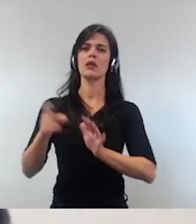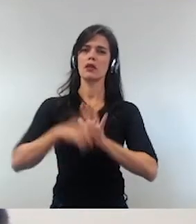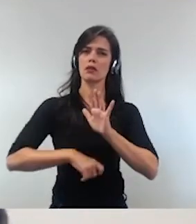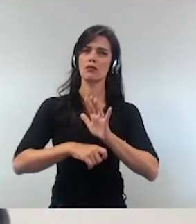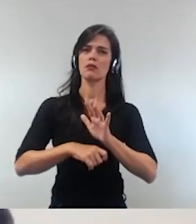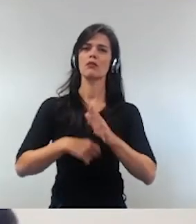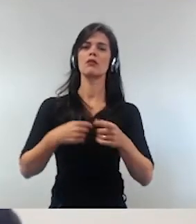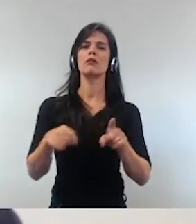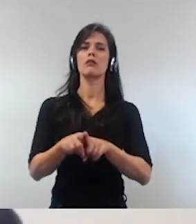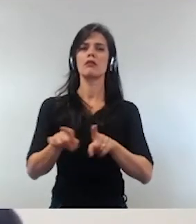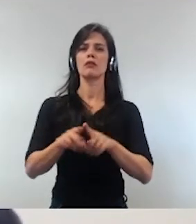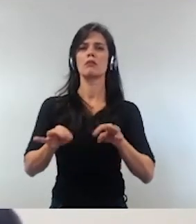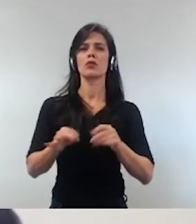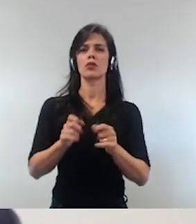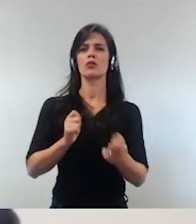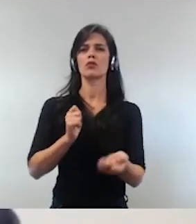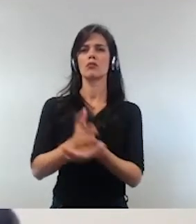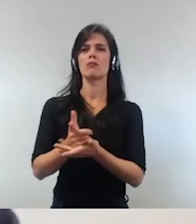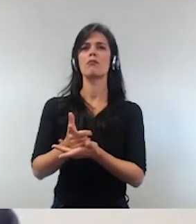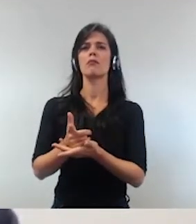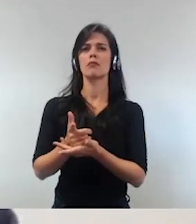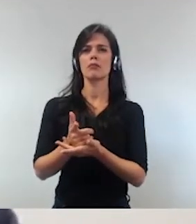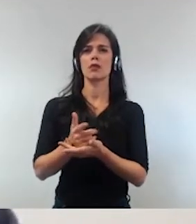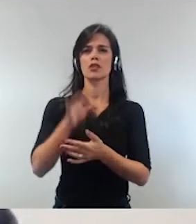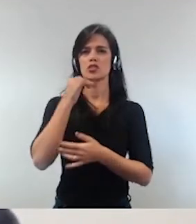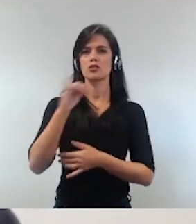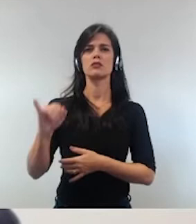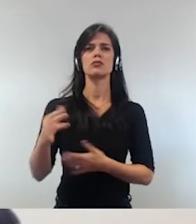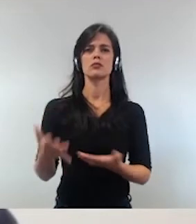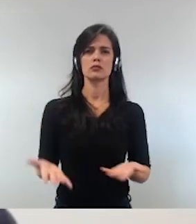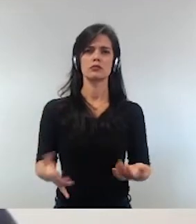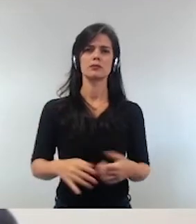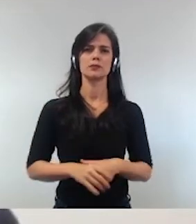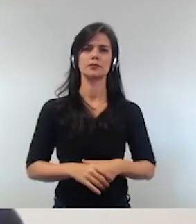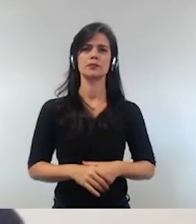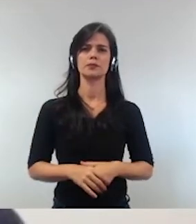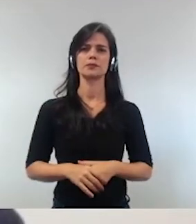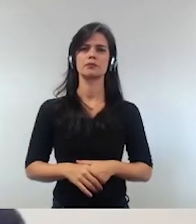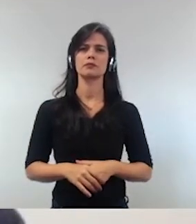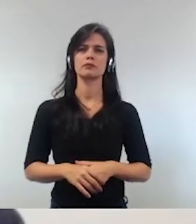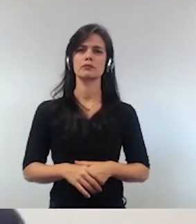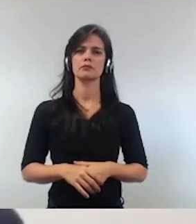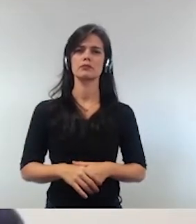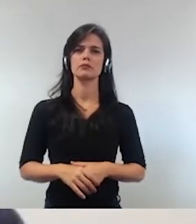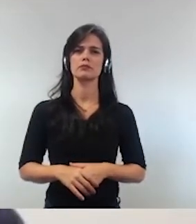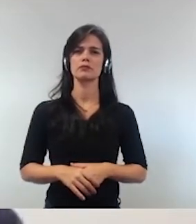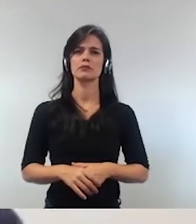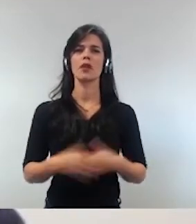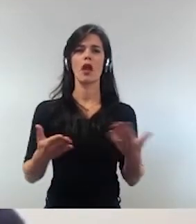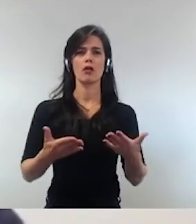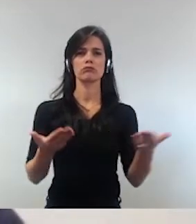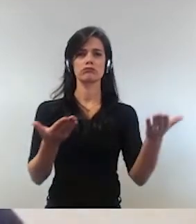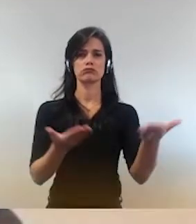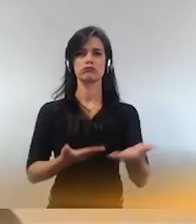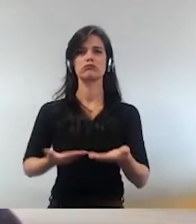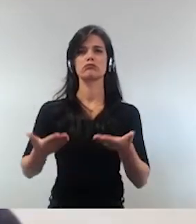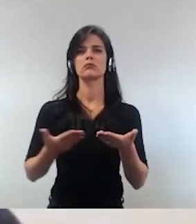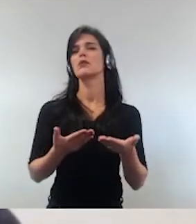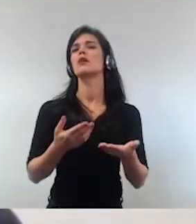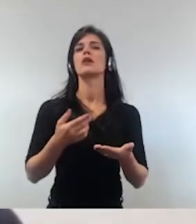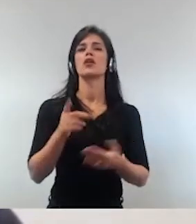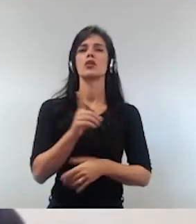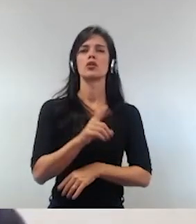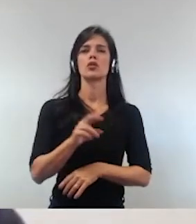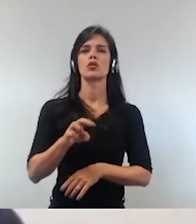caso, mas todo o custo decorrente da energia elétrica. Bom, dito isso, eu passo a palavra para o doutor